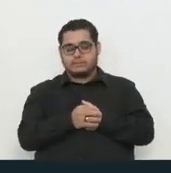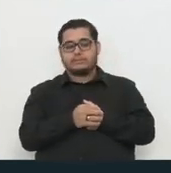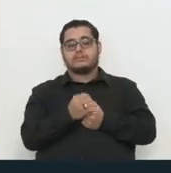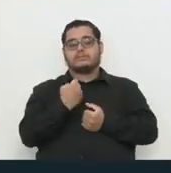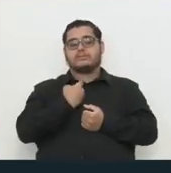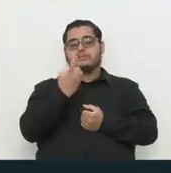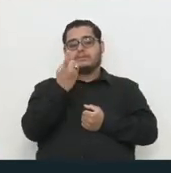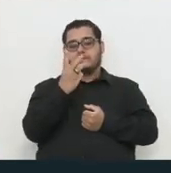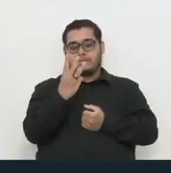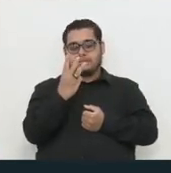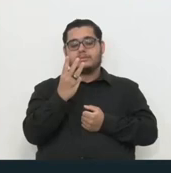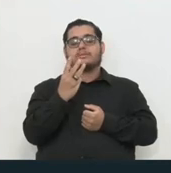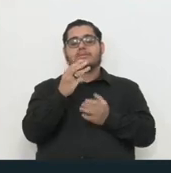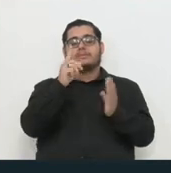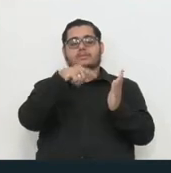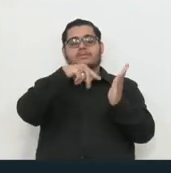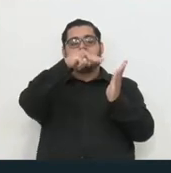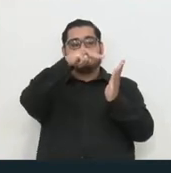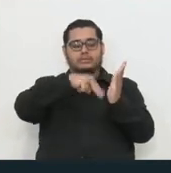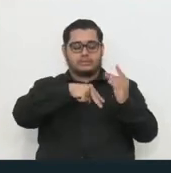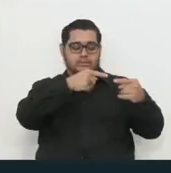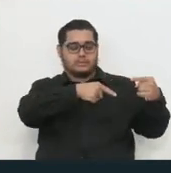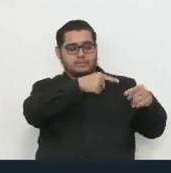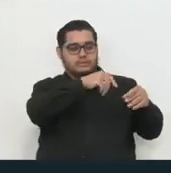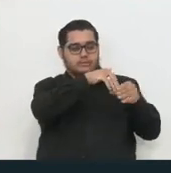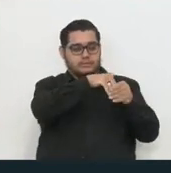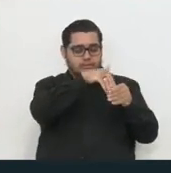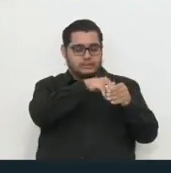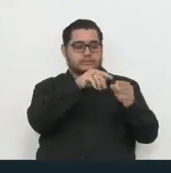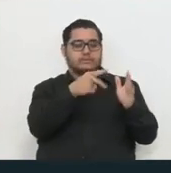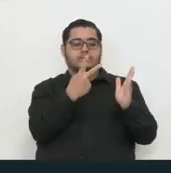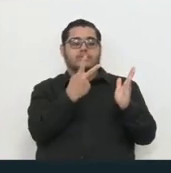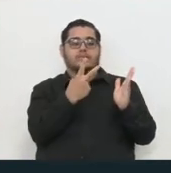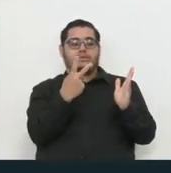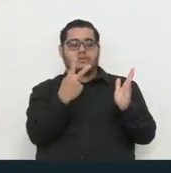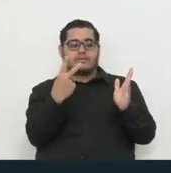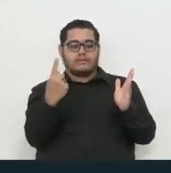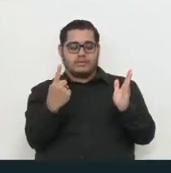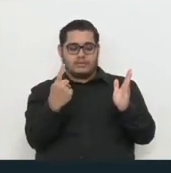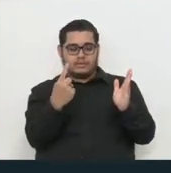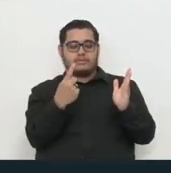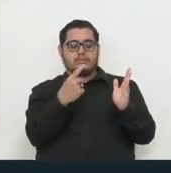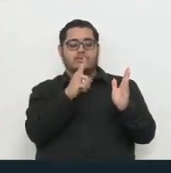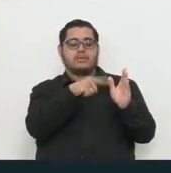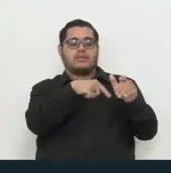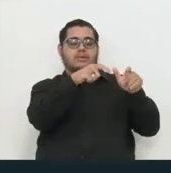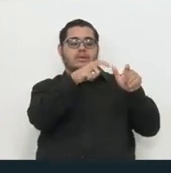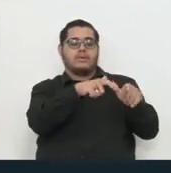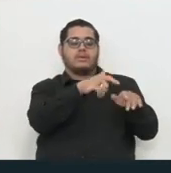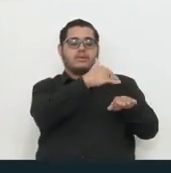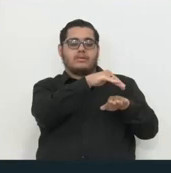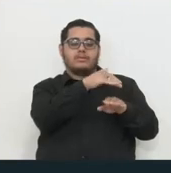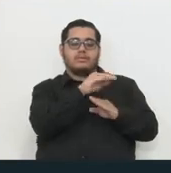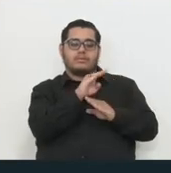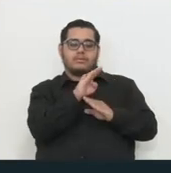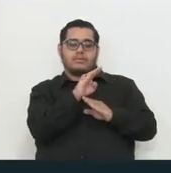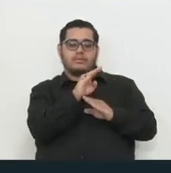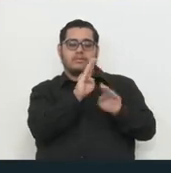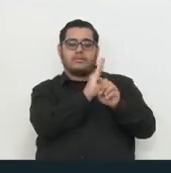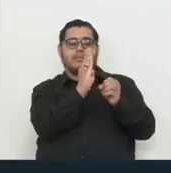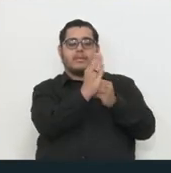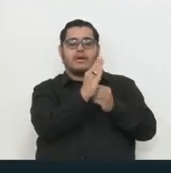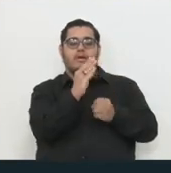e tem três leituras que eu sou a votação do requerimento 491 2023 informações sobre a desobstrução das galerias localizadas na rua turvolândia no bairro Nova